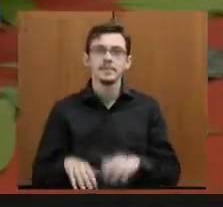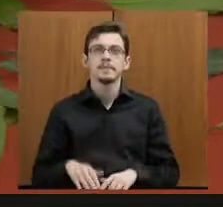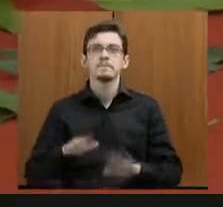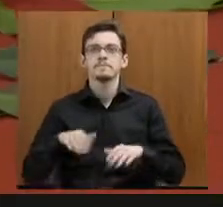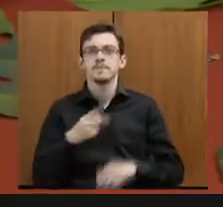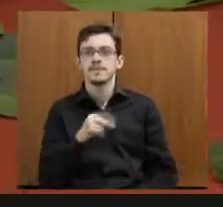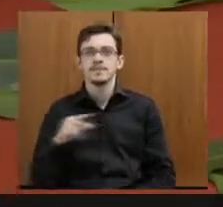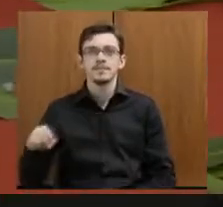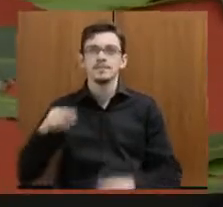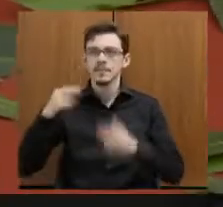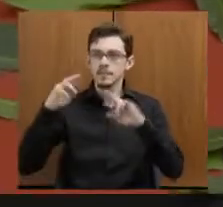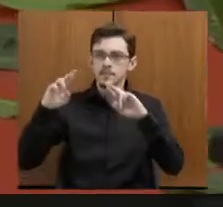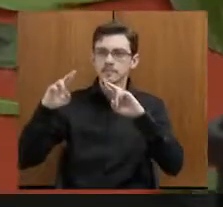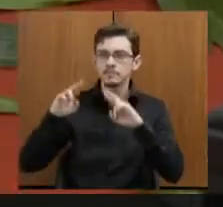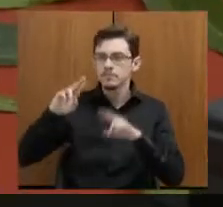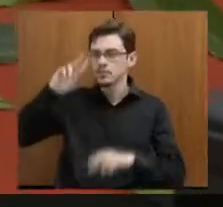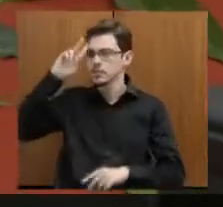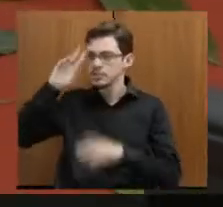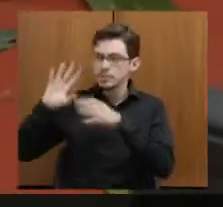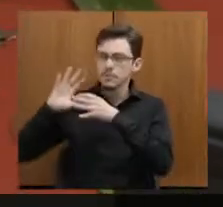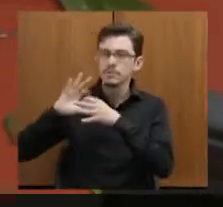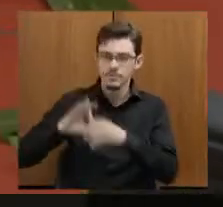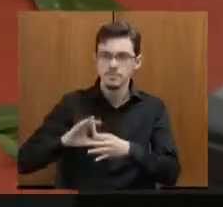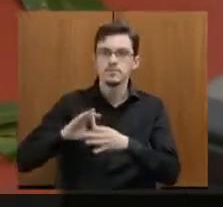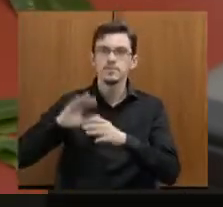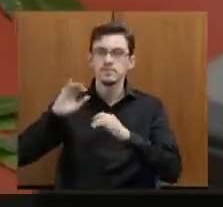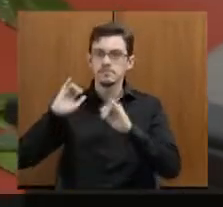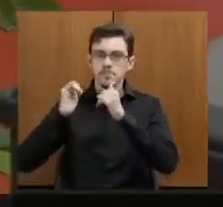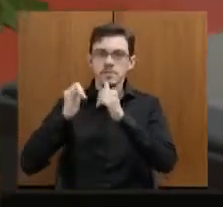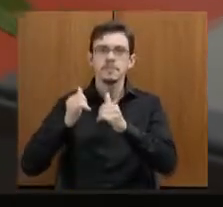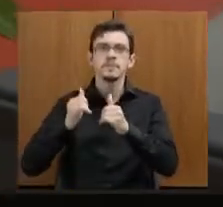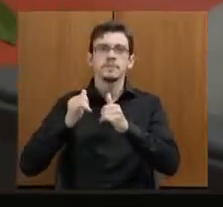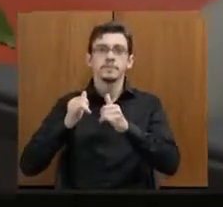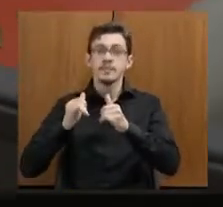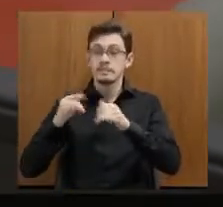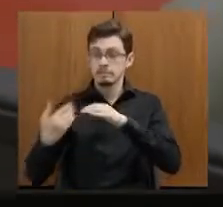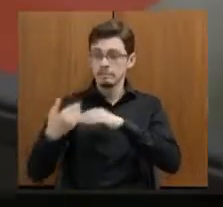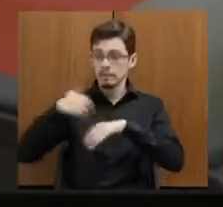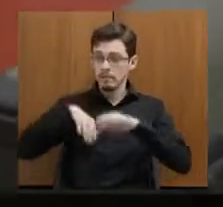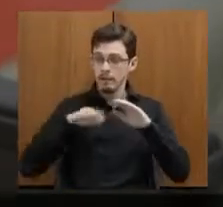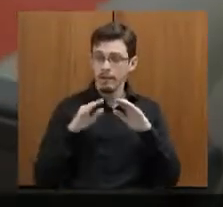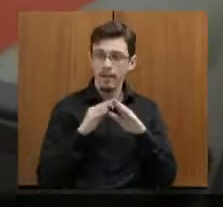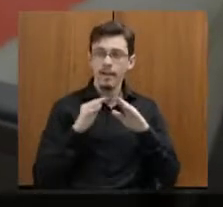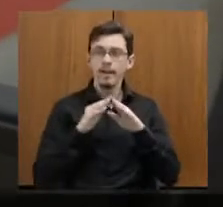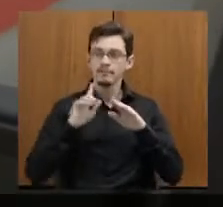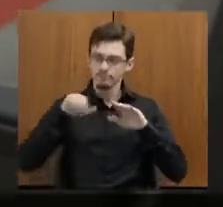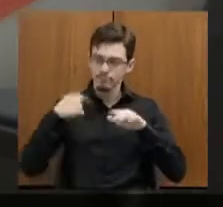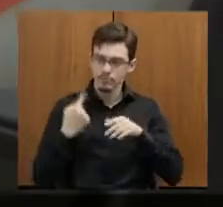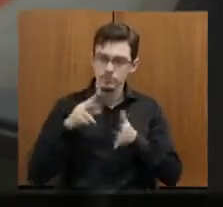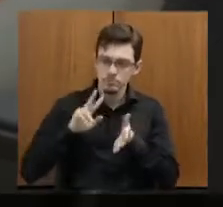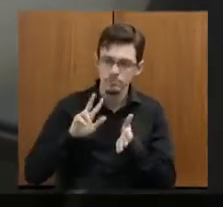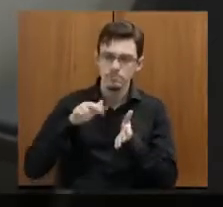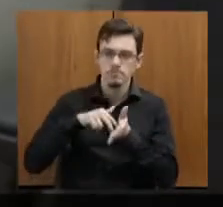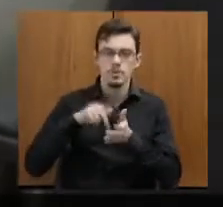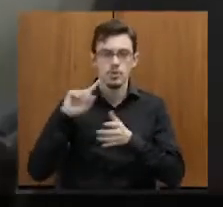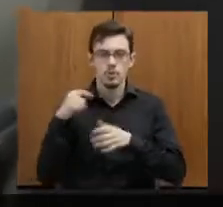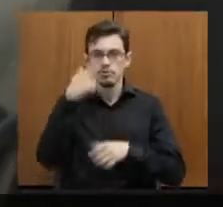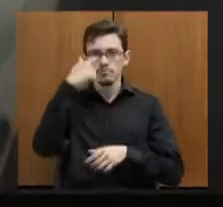respeitem nossa história e bate posso ter medo toma nós somos quilombola